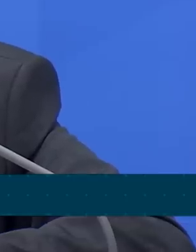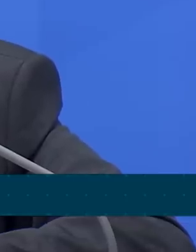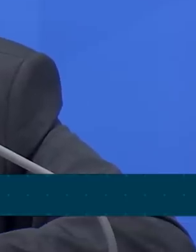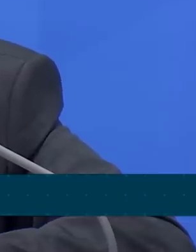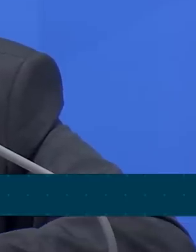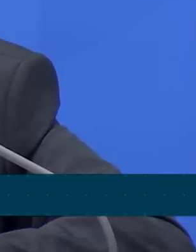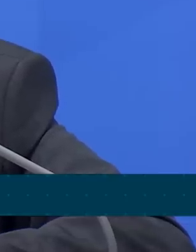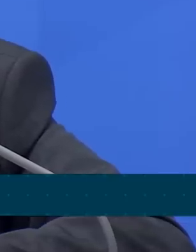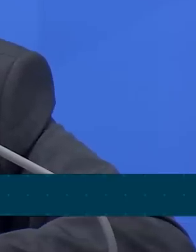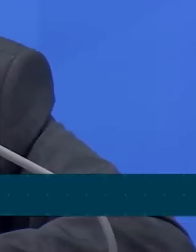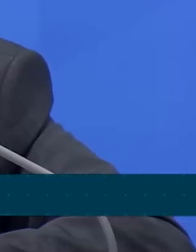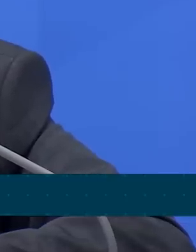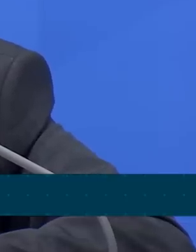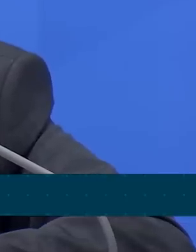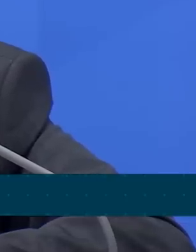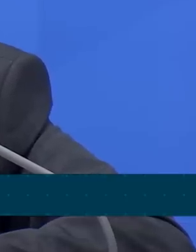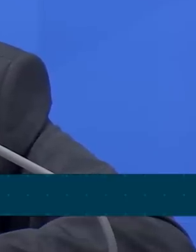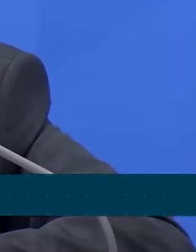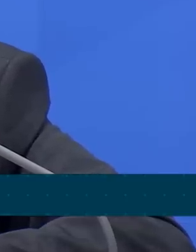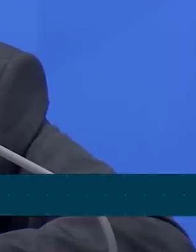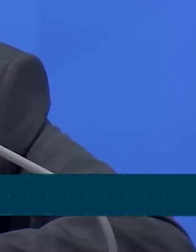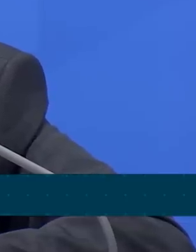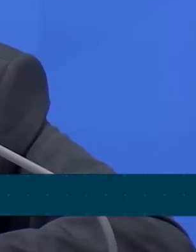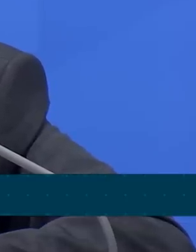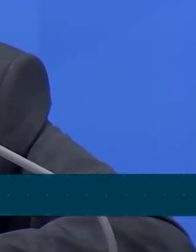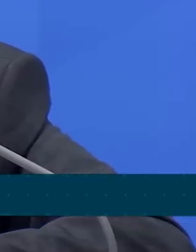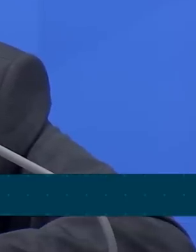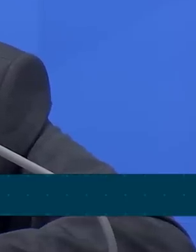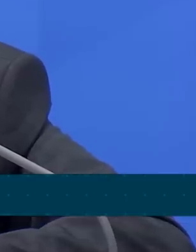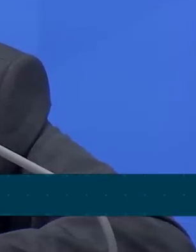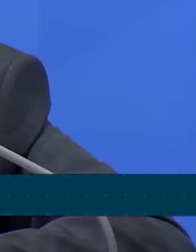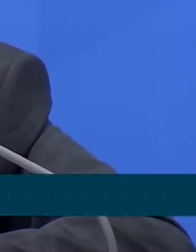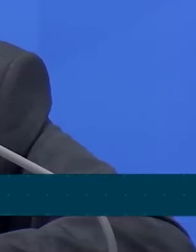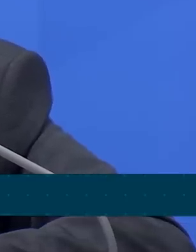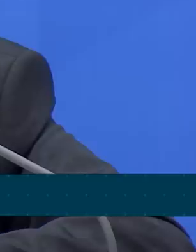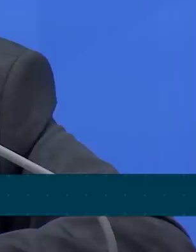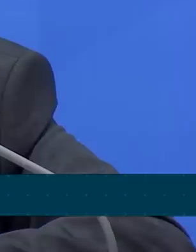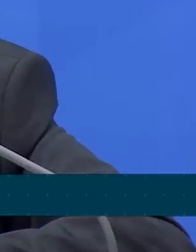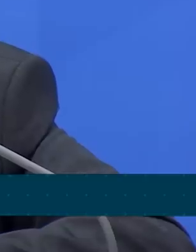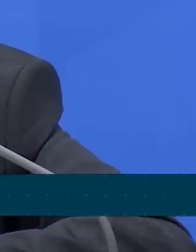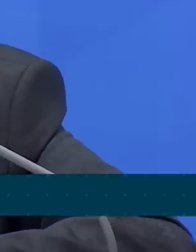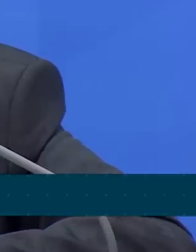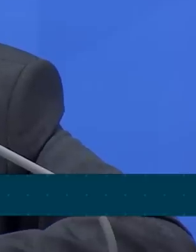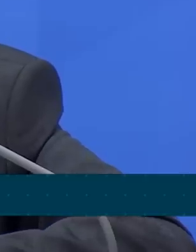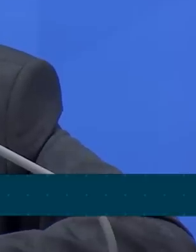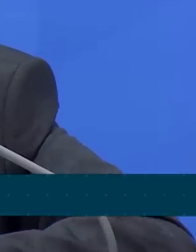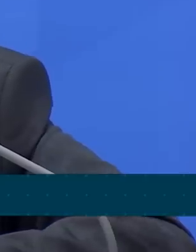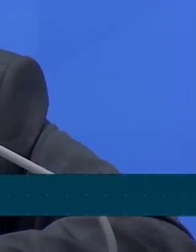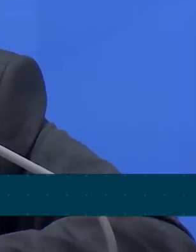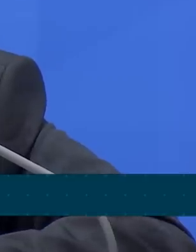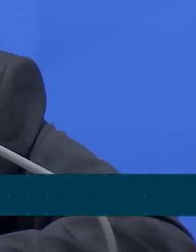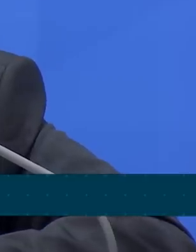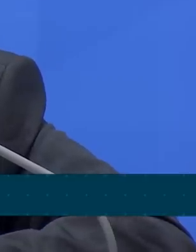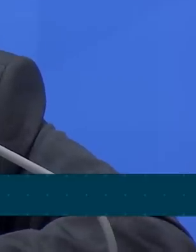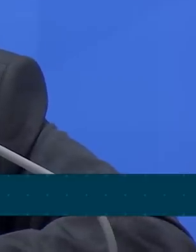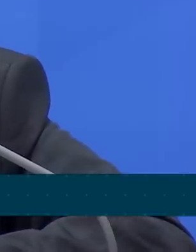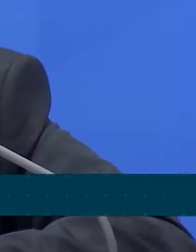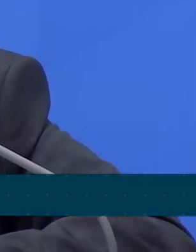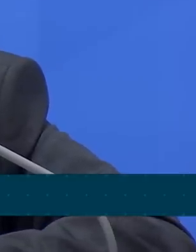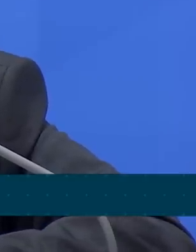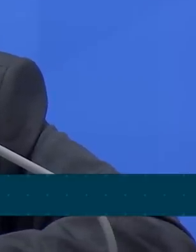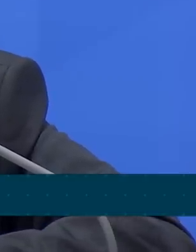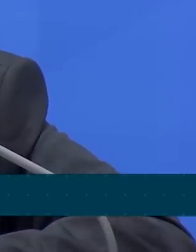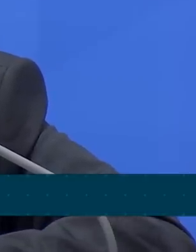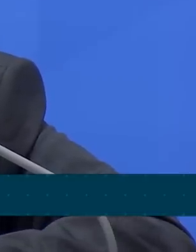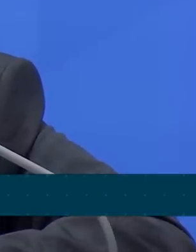fazendo colocando na boca até de índio de escola de samba aspirações de povos indica que não são verdadeiros